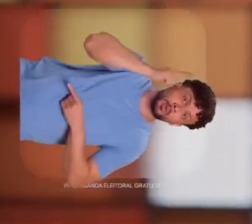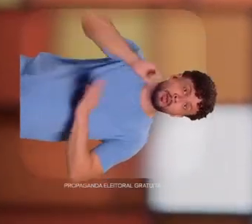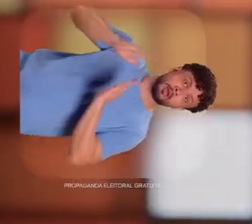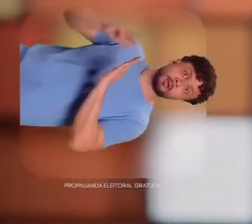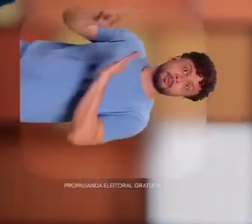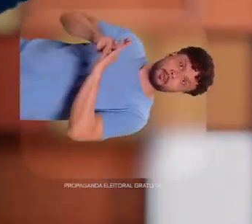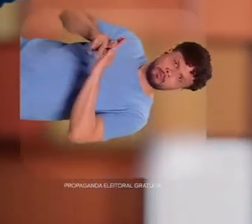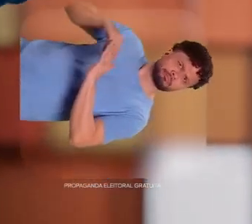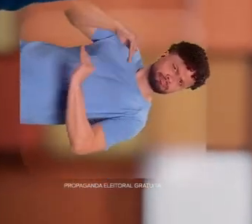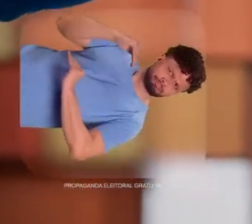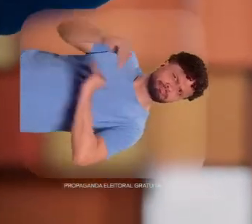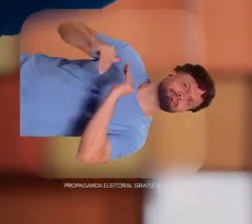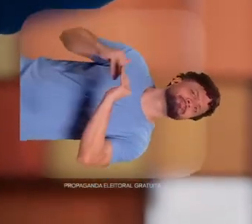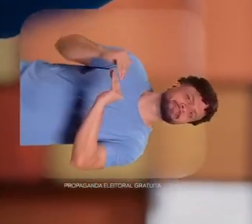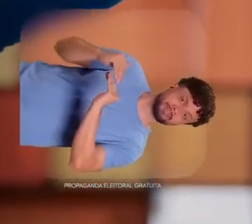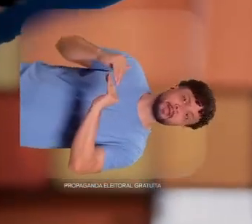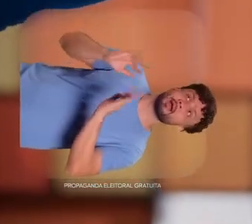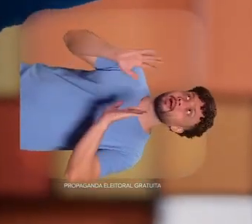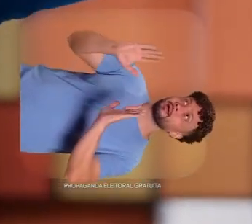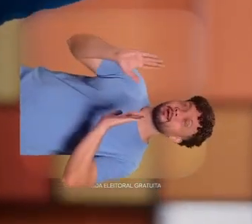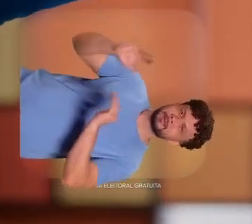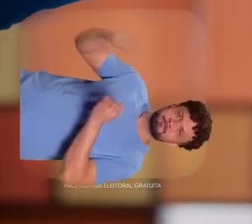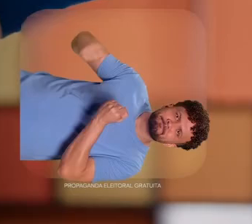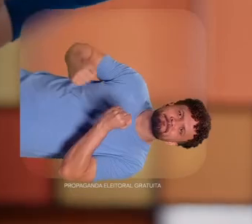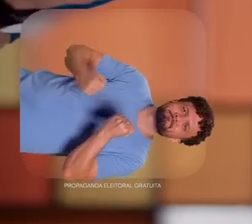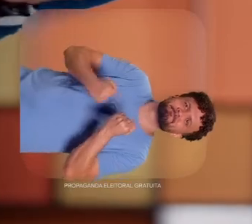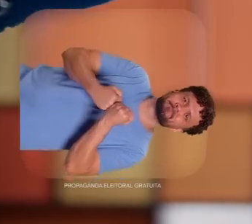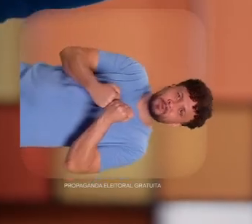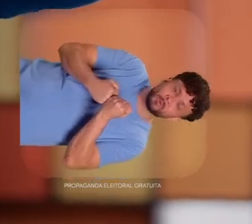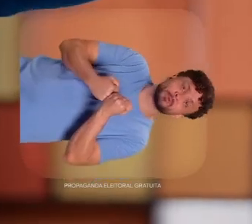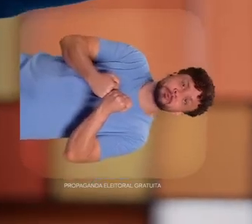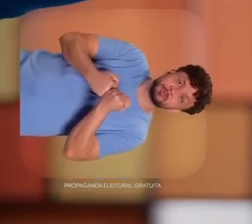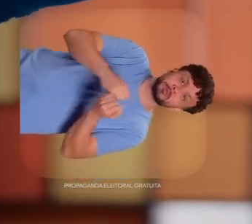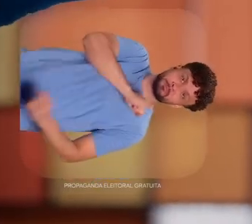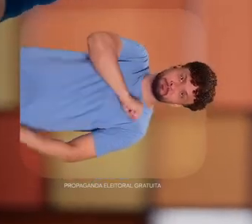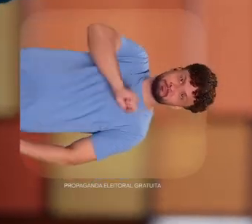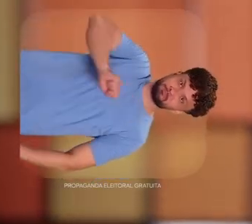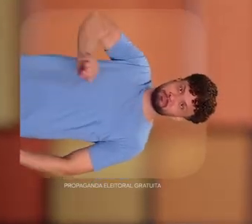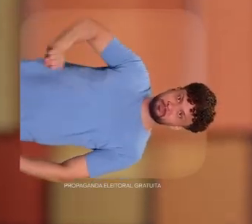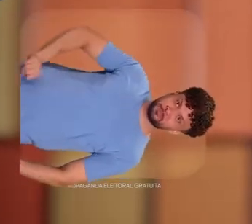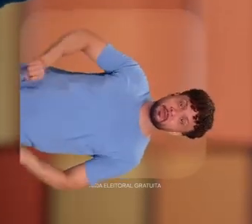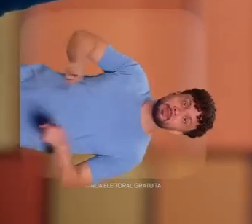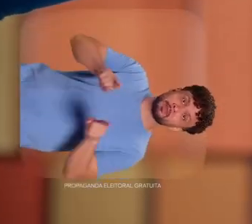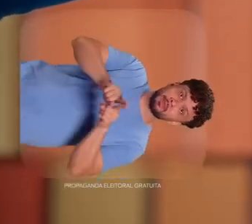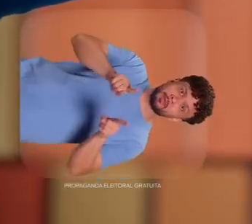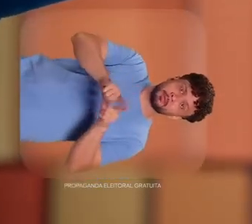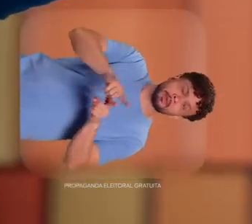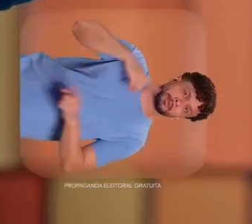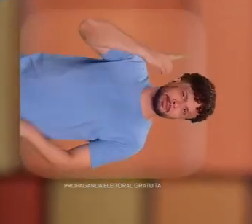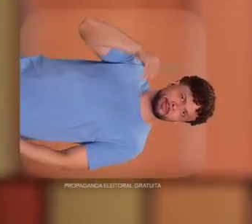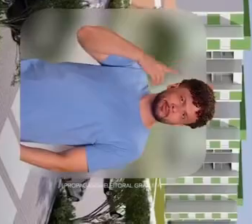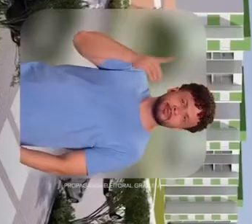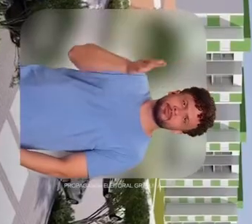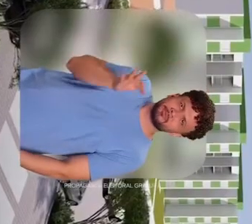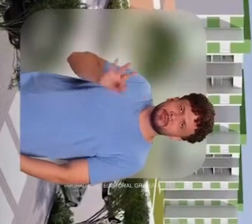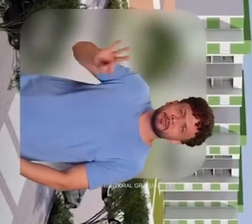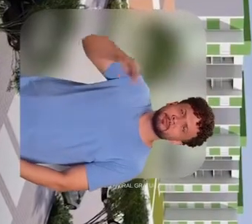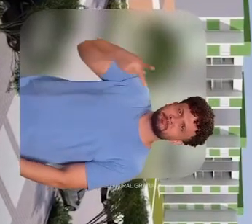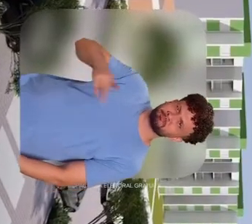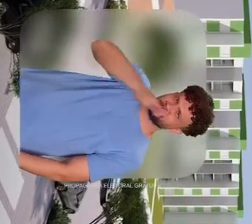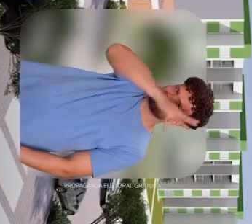grande passo. E graças ao apoio que tenho recebido dos senadores e da maioria dos deputados federais do